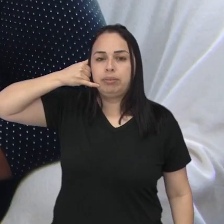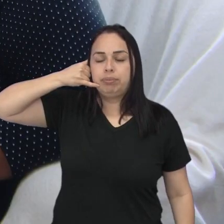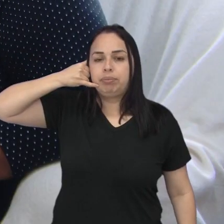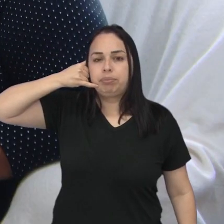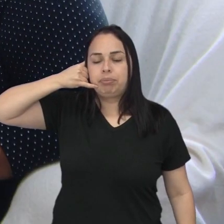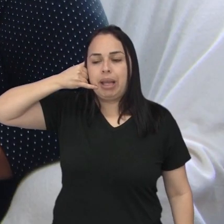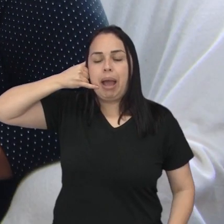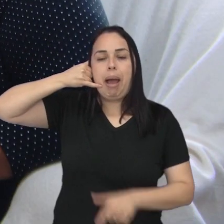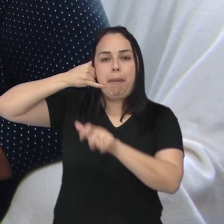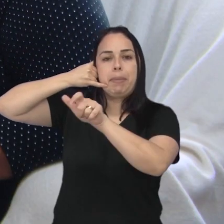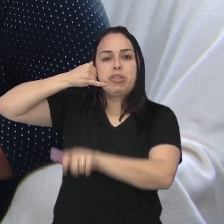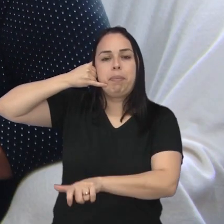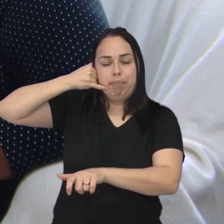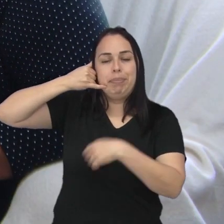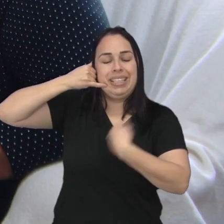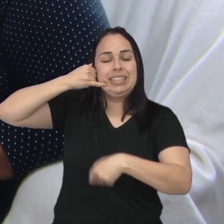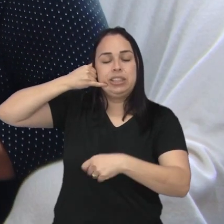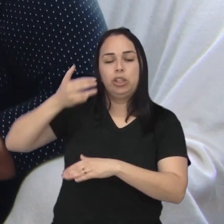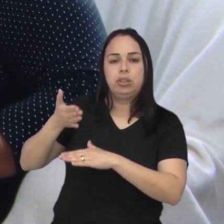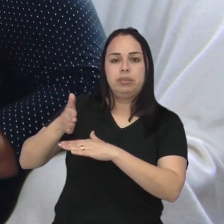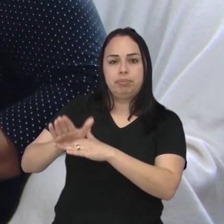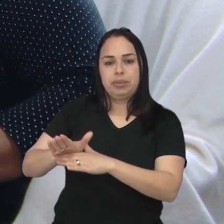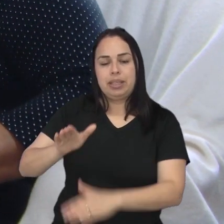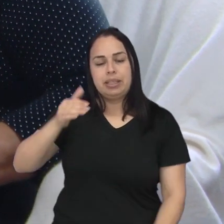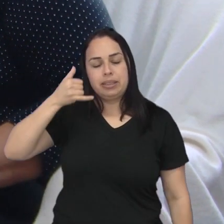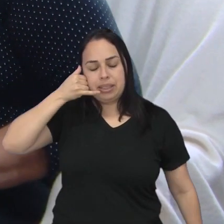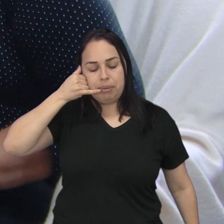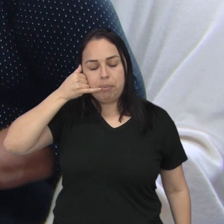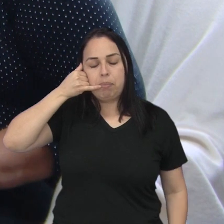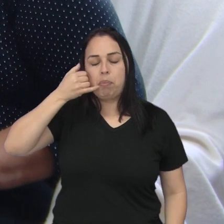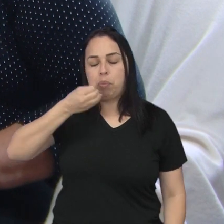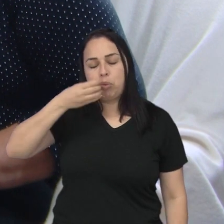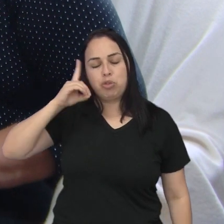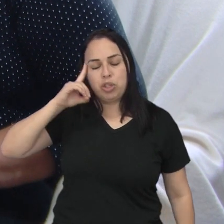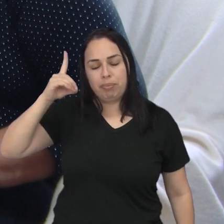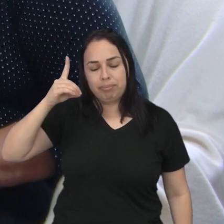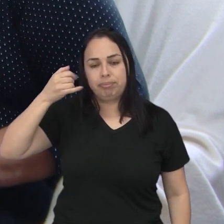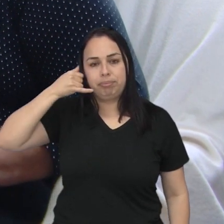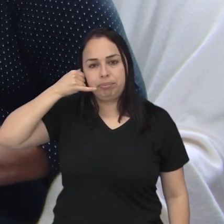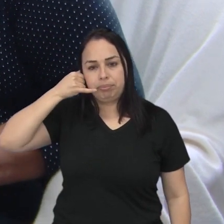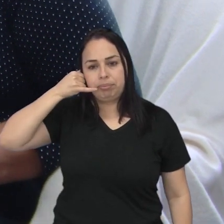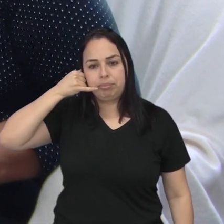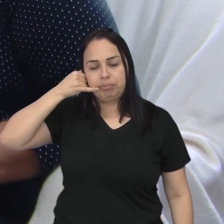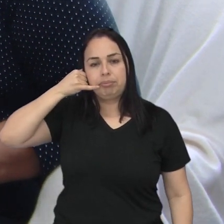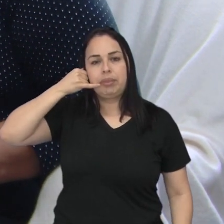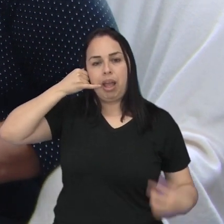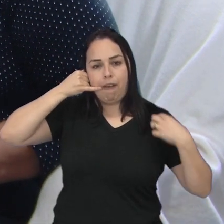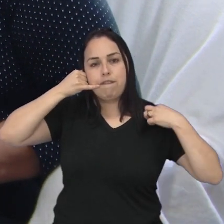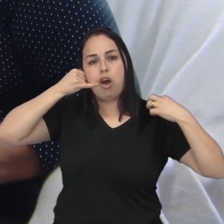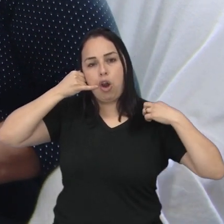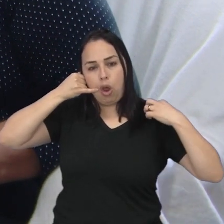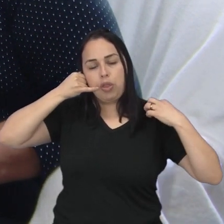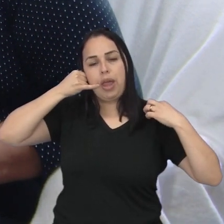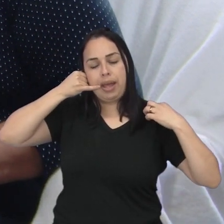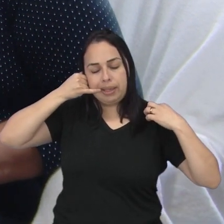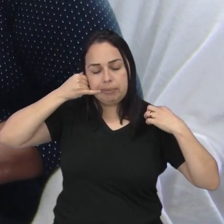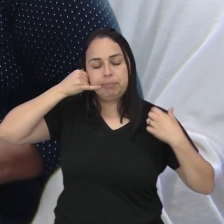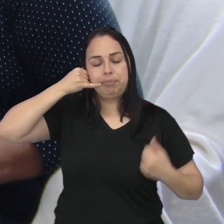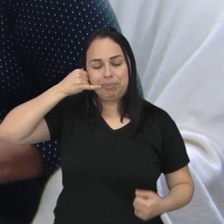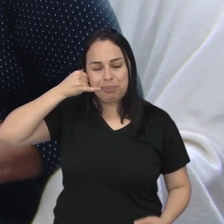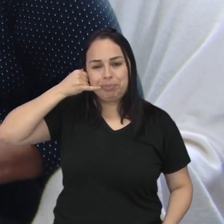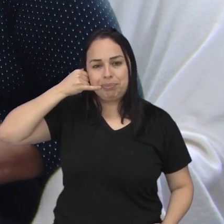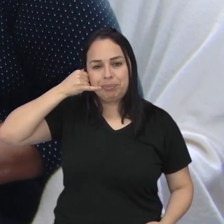Se o telefone toca, alguém precisa de ajuda. CVV, bom dia. É a